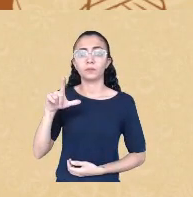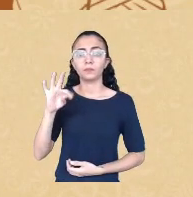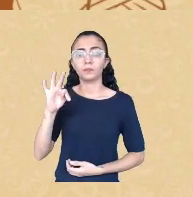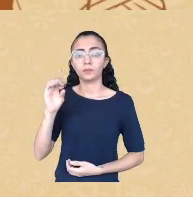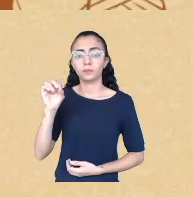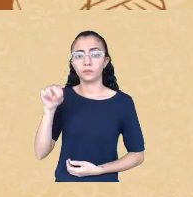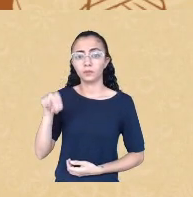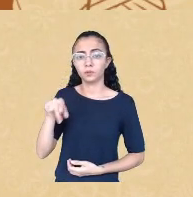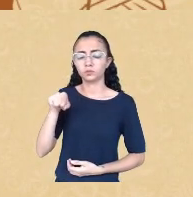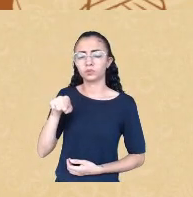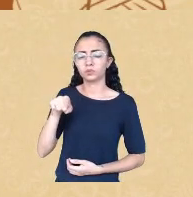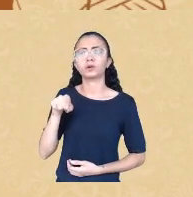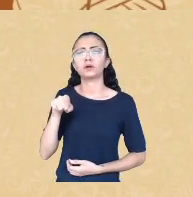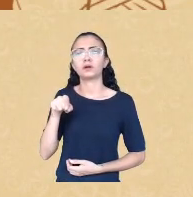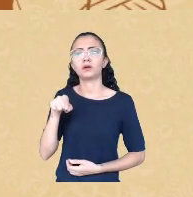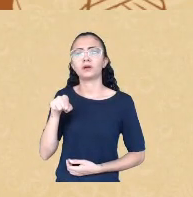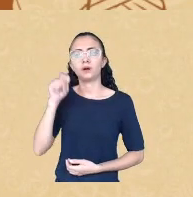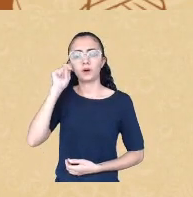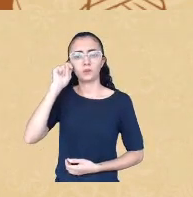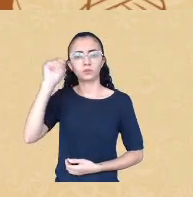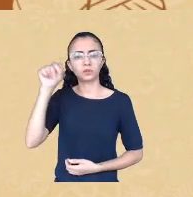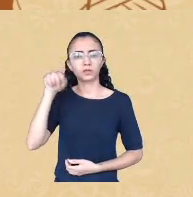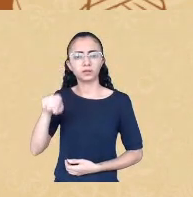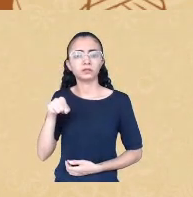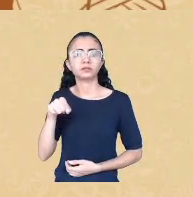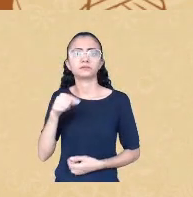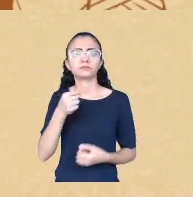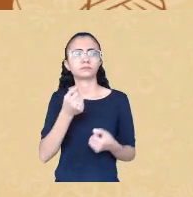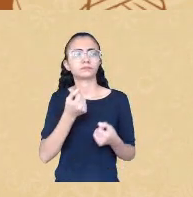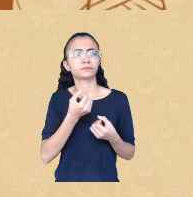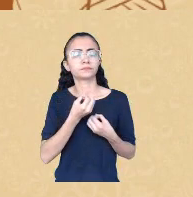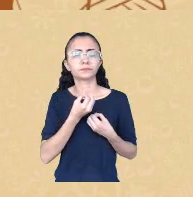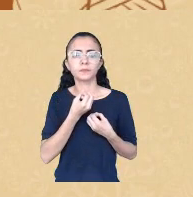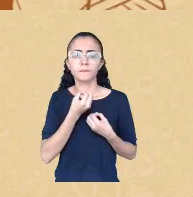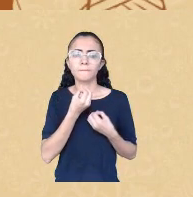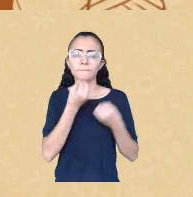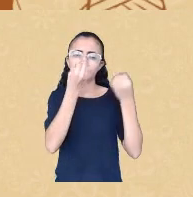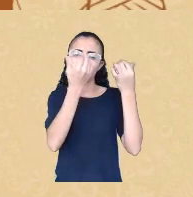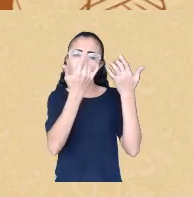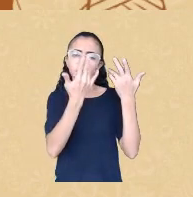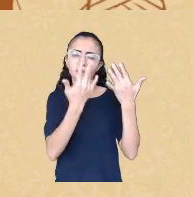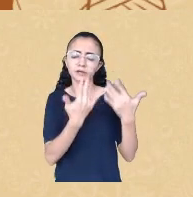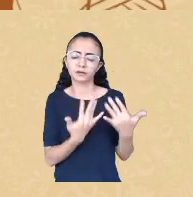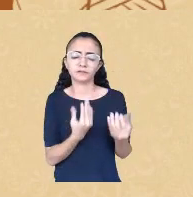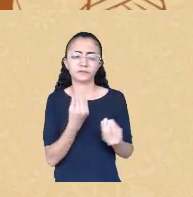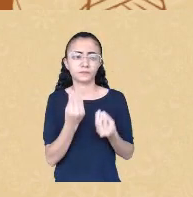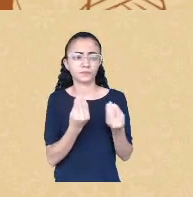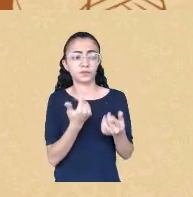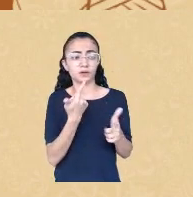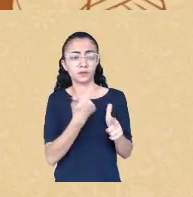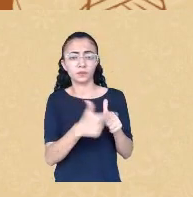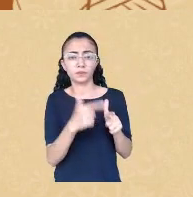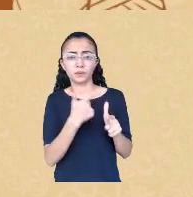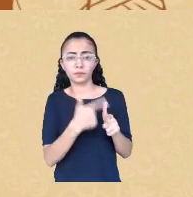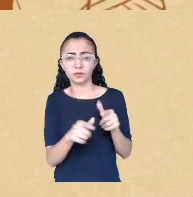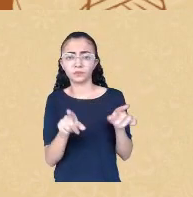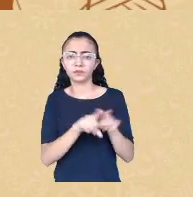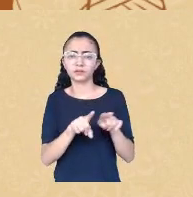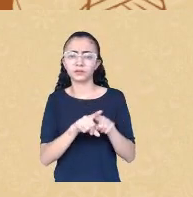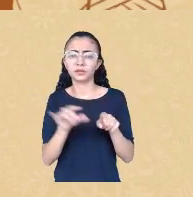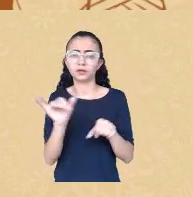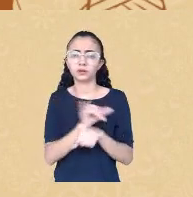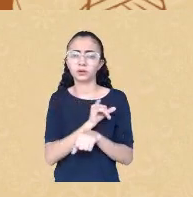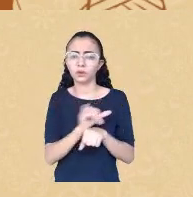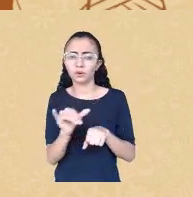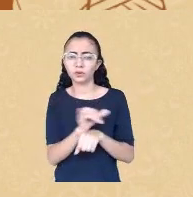falava, nosso maior geógrafo, do problema e da estratégia também dessa lógica